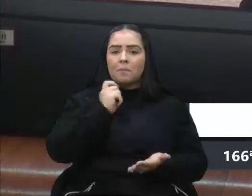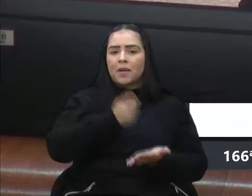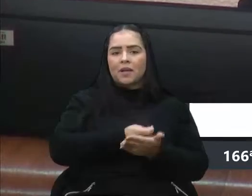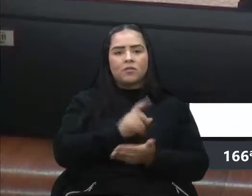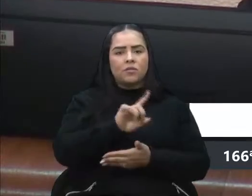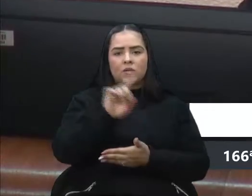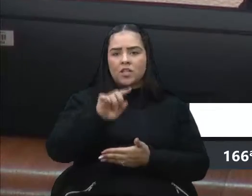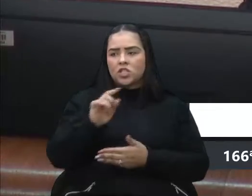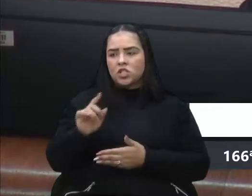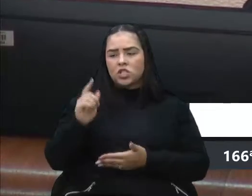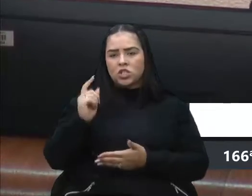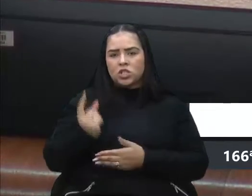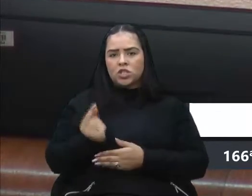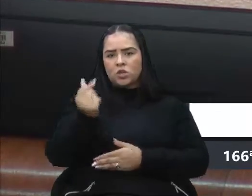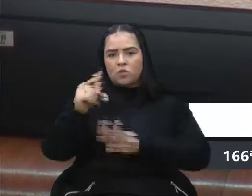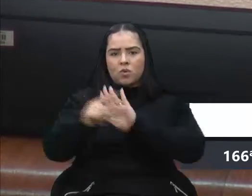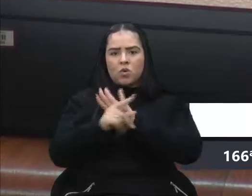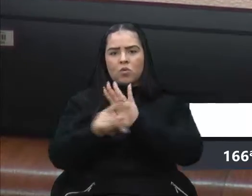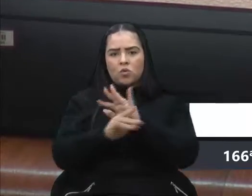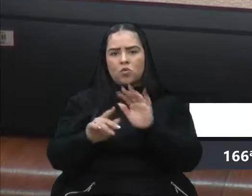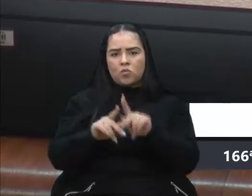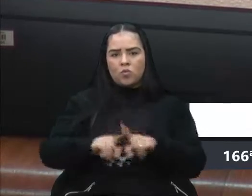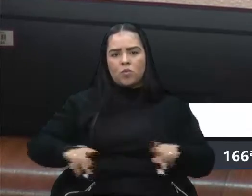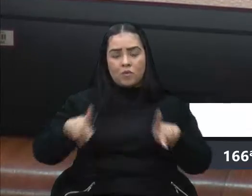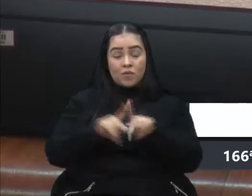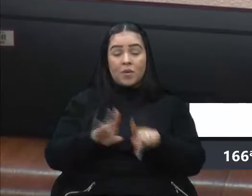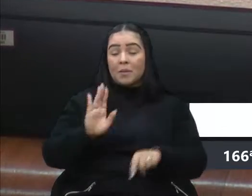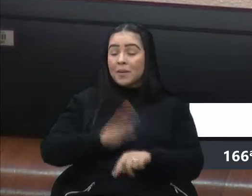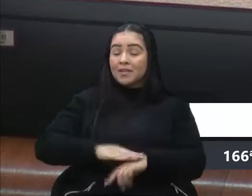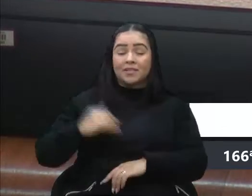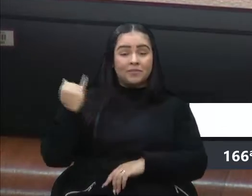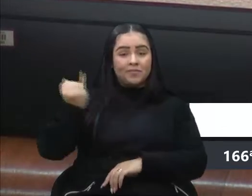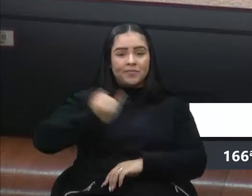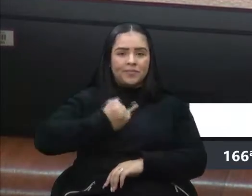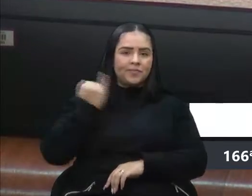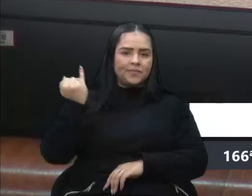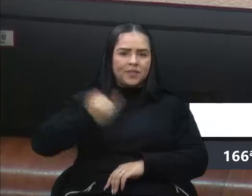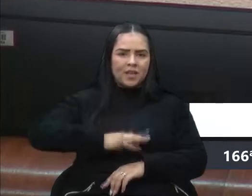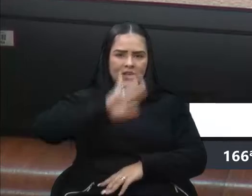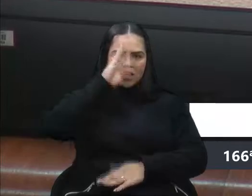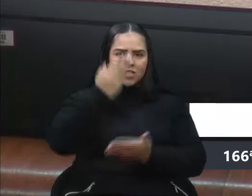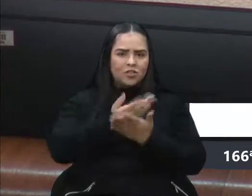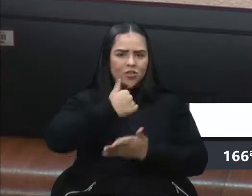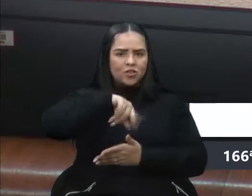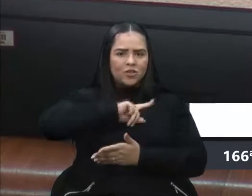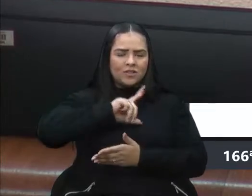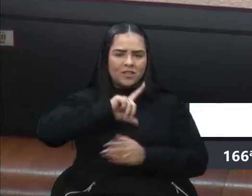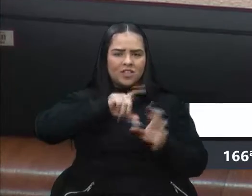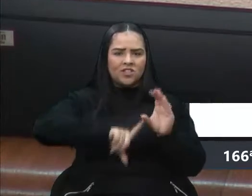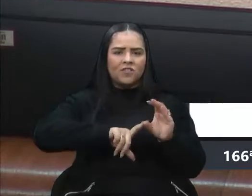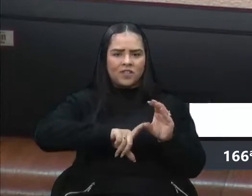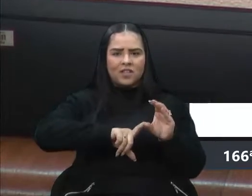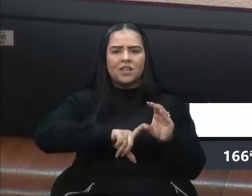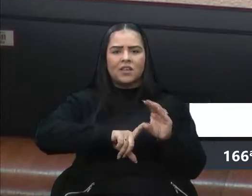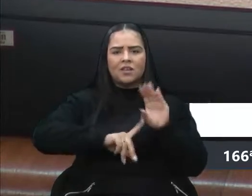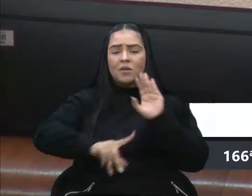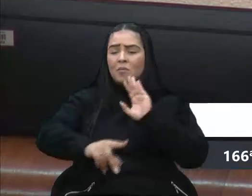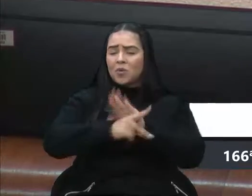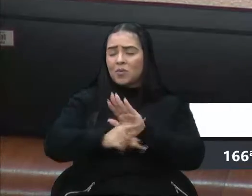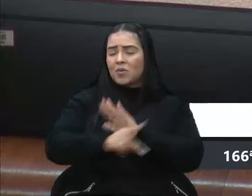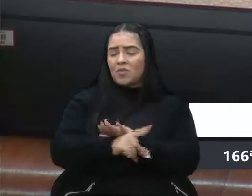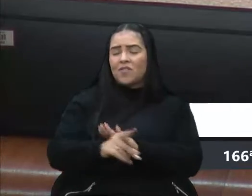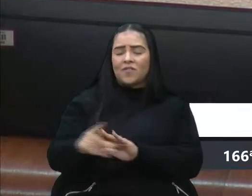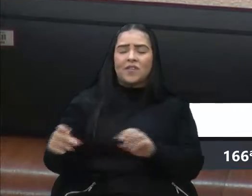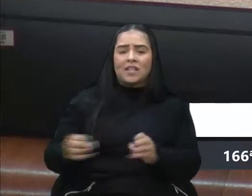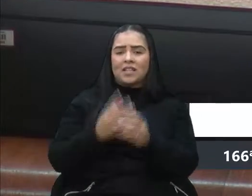do contribuinte, da população, mas muito mais importante do que isso, vereador, eu acho que a gente tem uma dívida com a festa da uva, uma